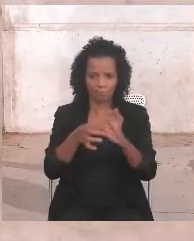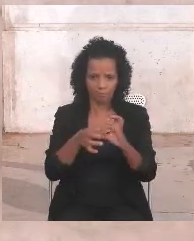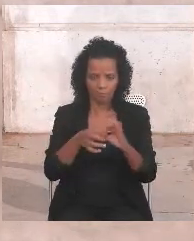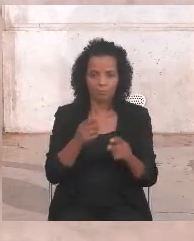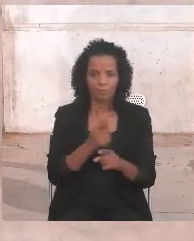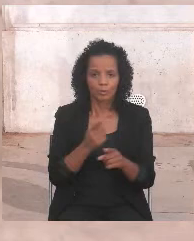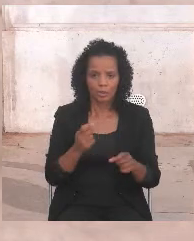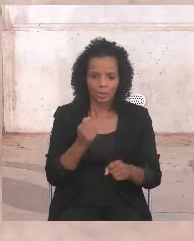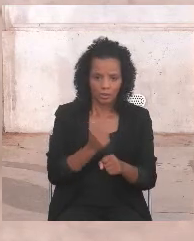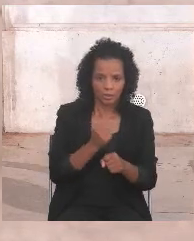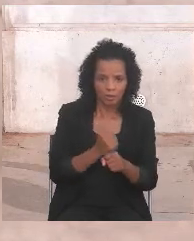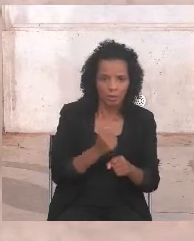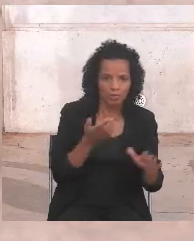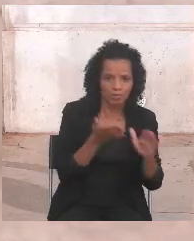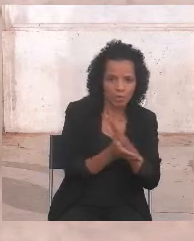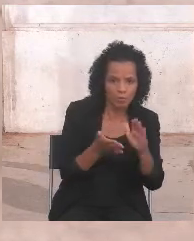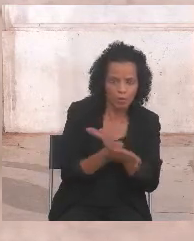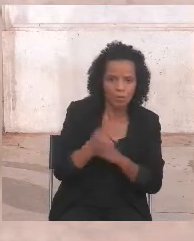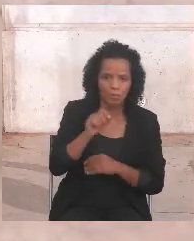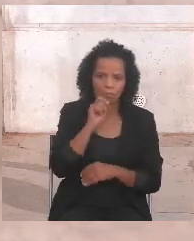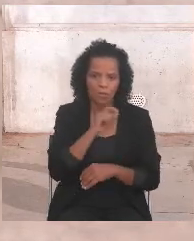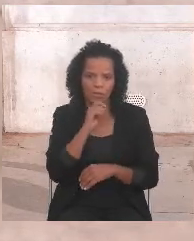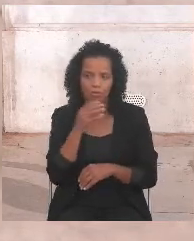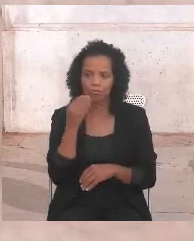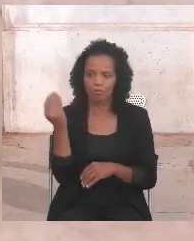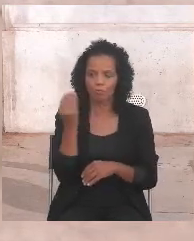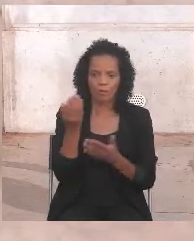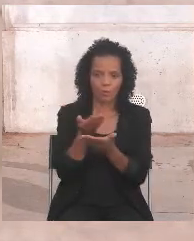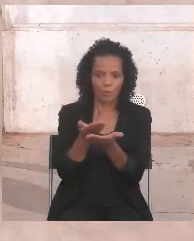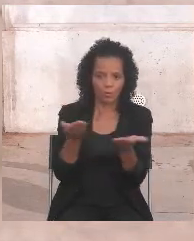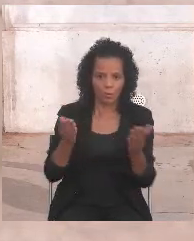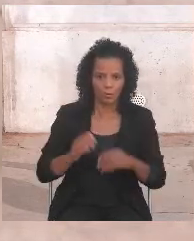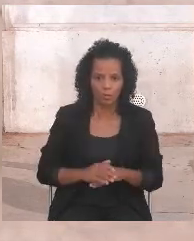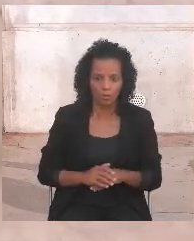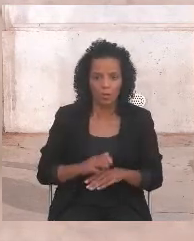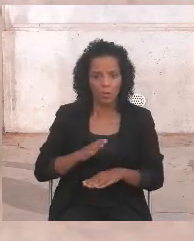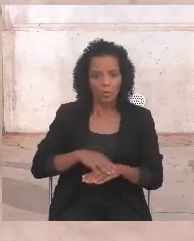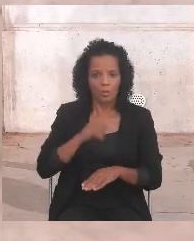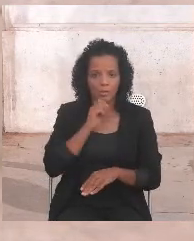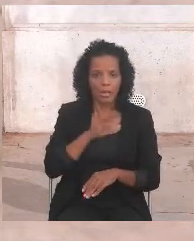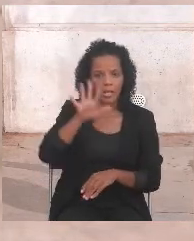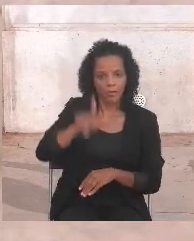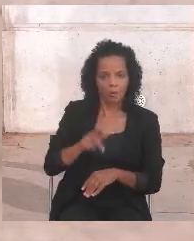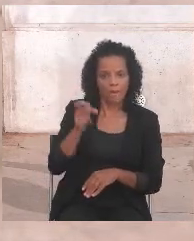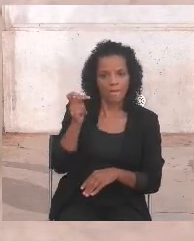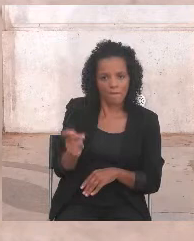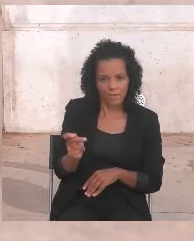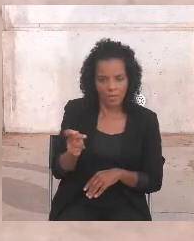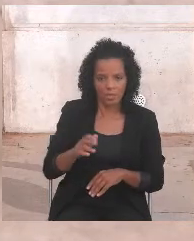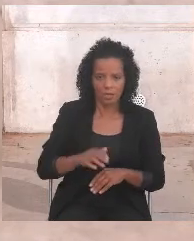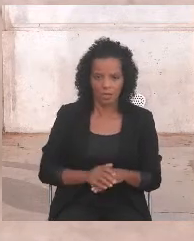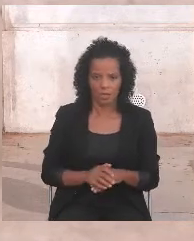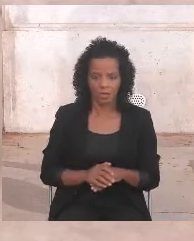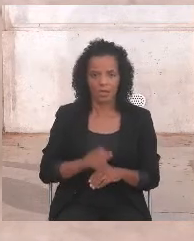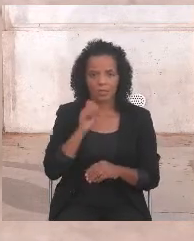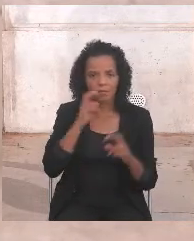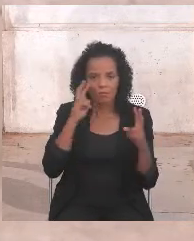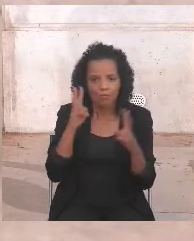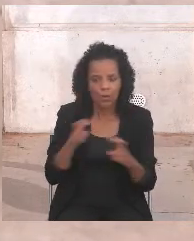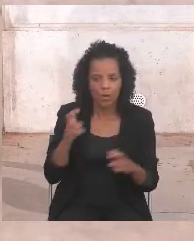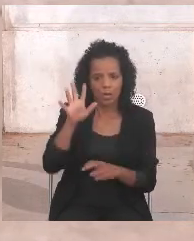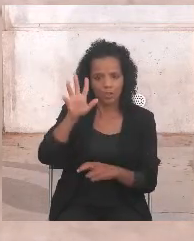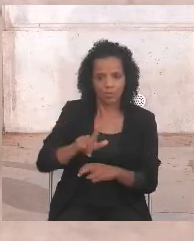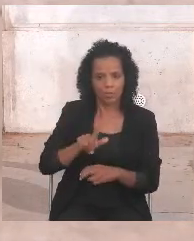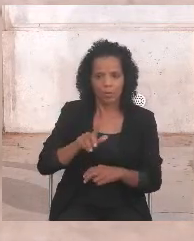criar empregos e oportunidades para a nossa juventude, para que possam ficar em Lisboa, para que possam descobrir em